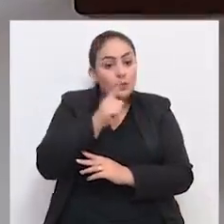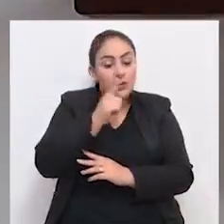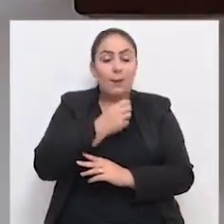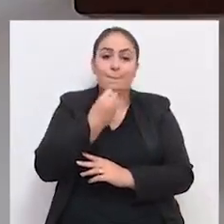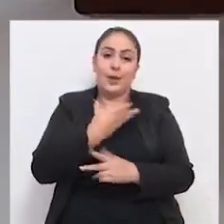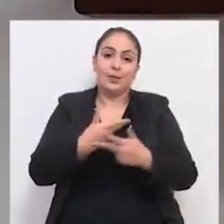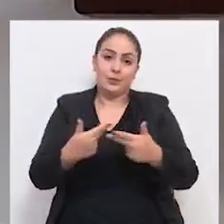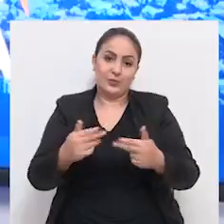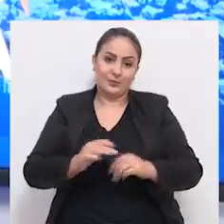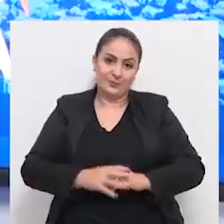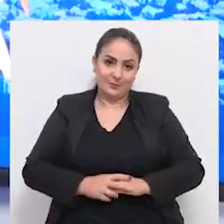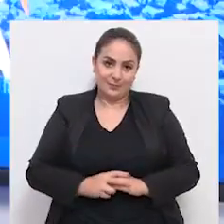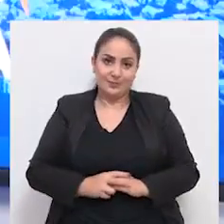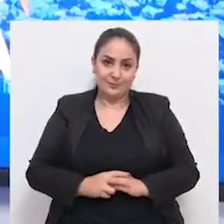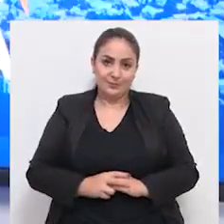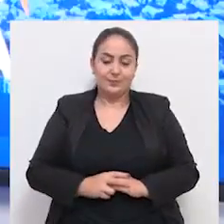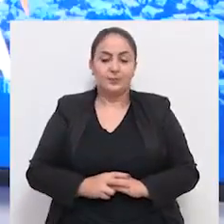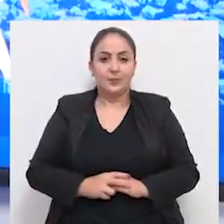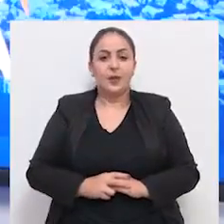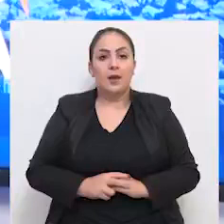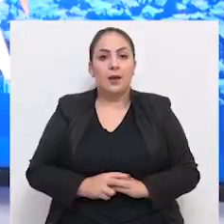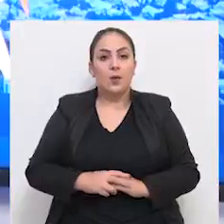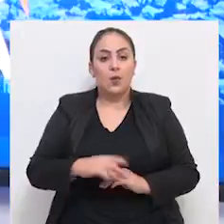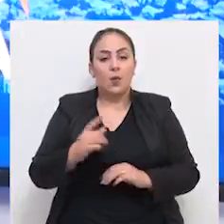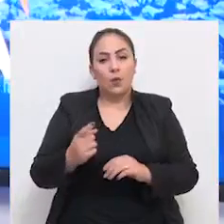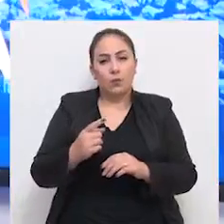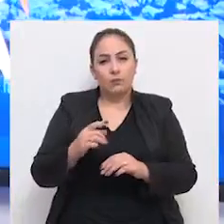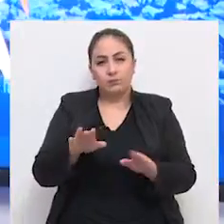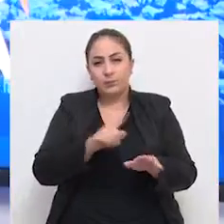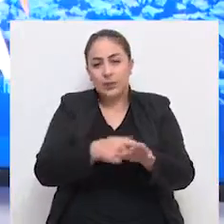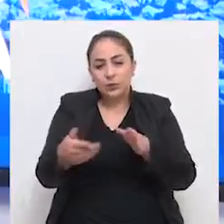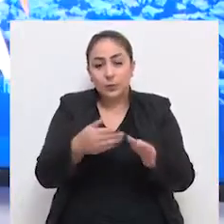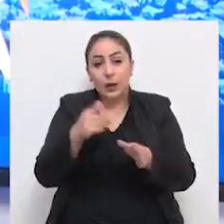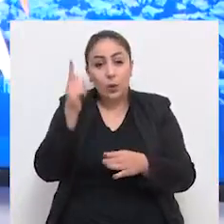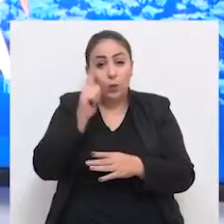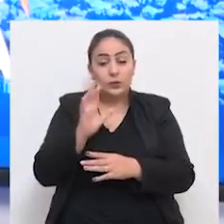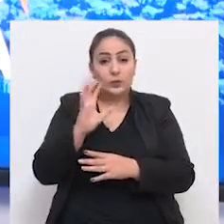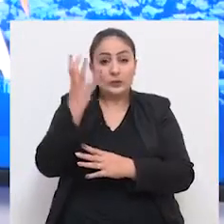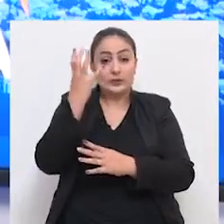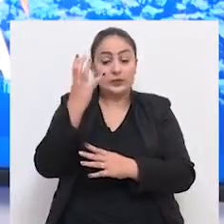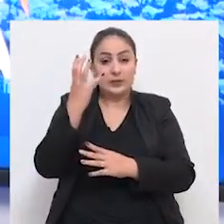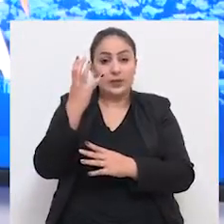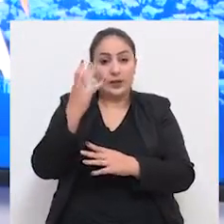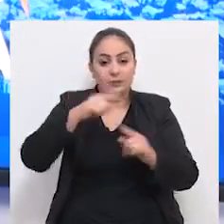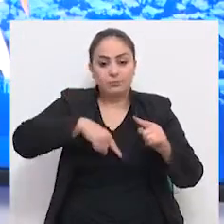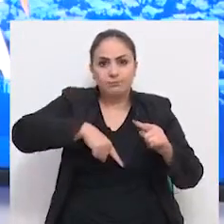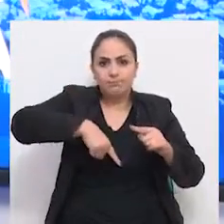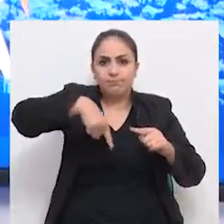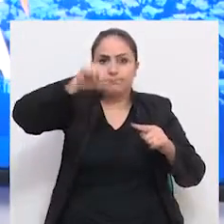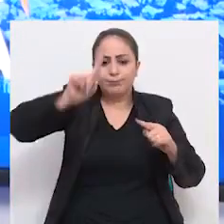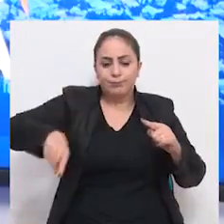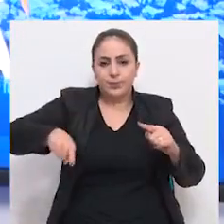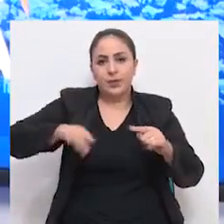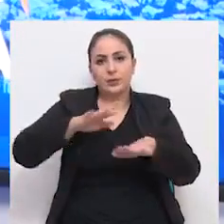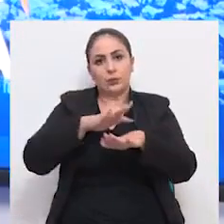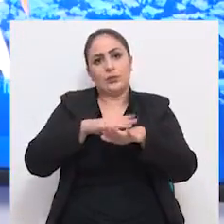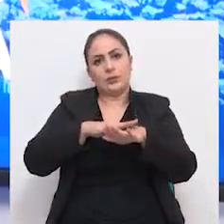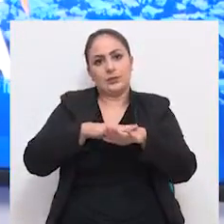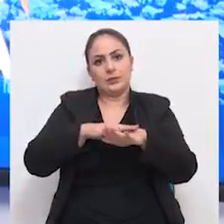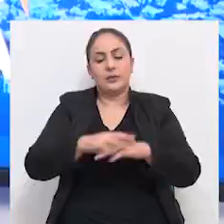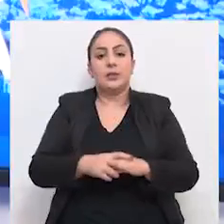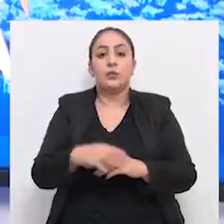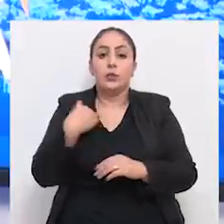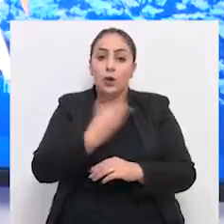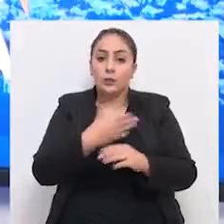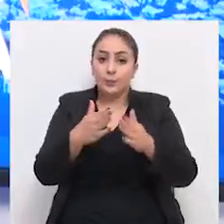tudo vai ficar bem. Qual a previsão para ocorrer o pico da pandemia? Nós pedimos ao diretor técnico